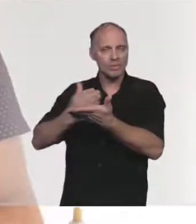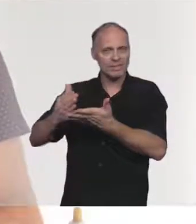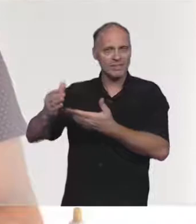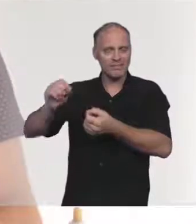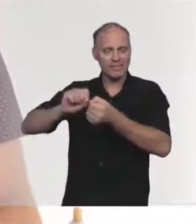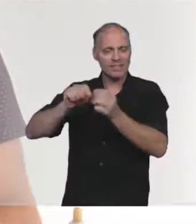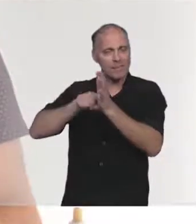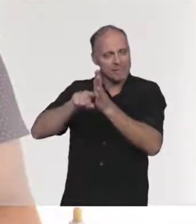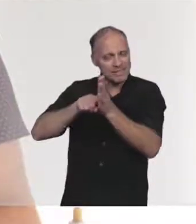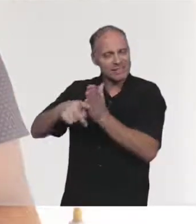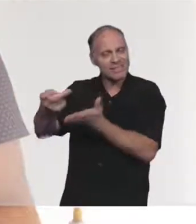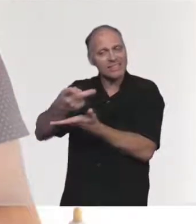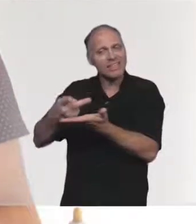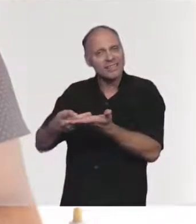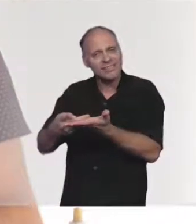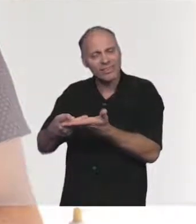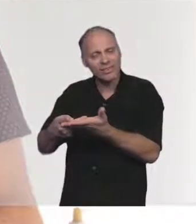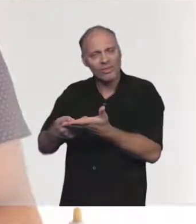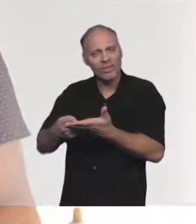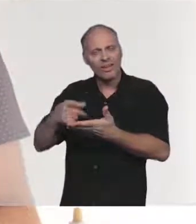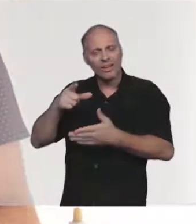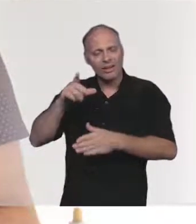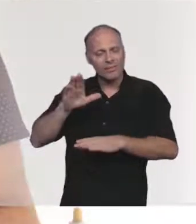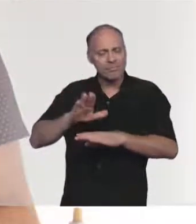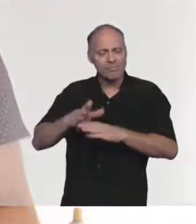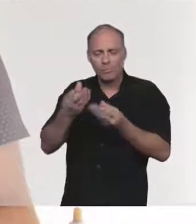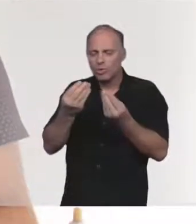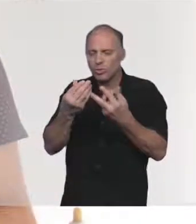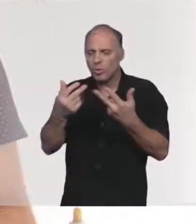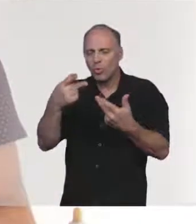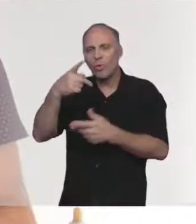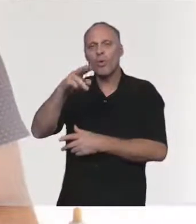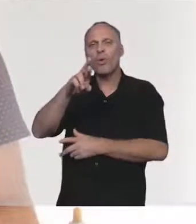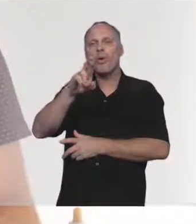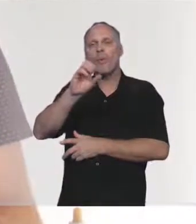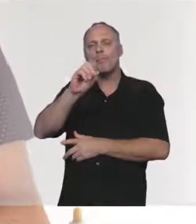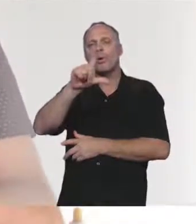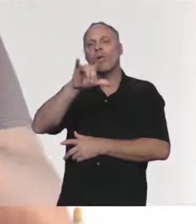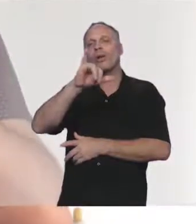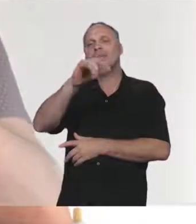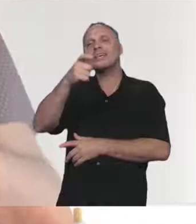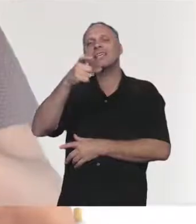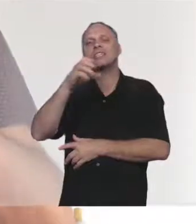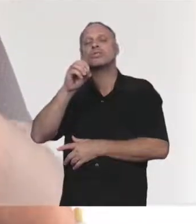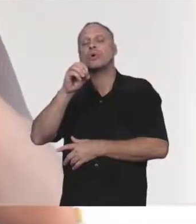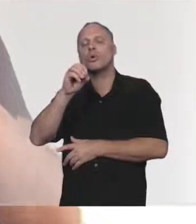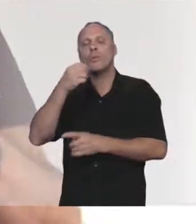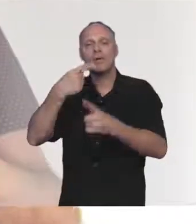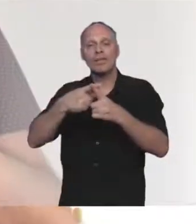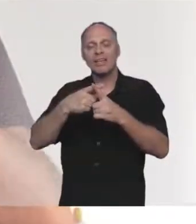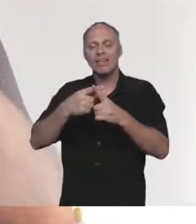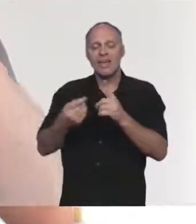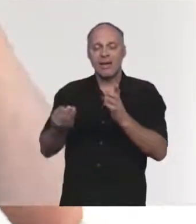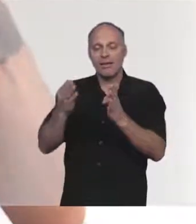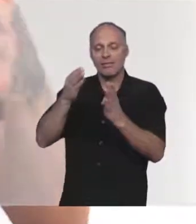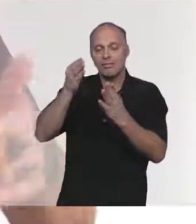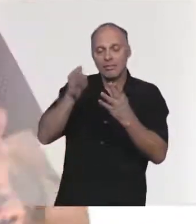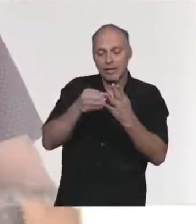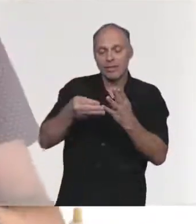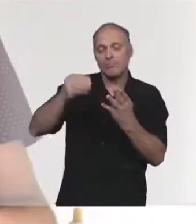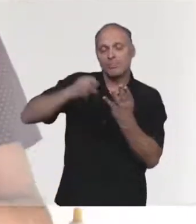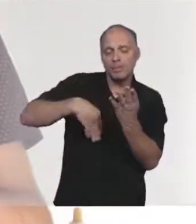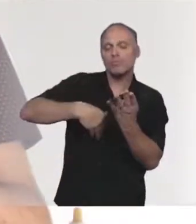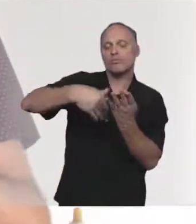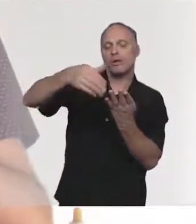quando eu comecei a fazer a pesquisa em desenho, era muito prolixo. Eu digo prolixo porque são muitas camadas,